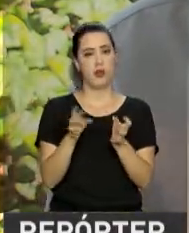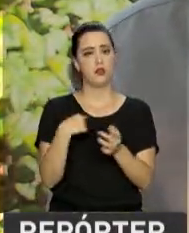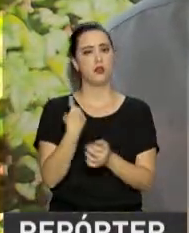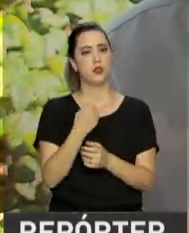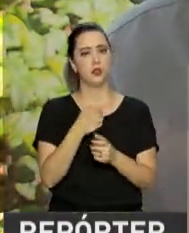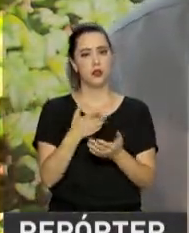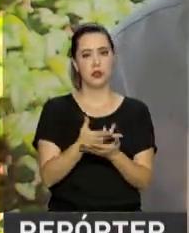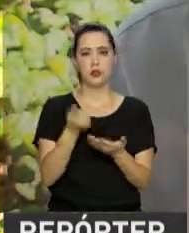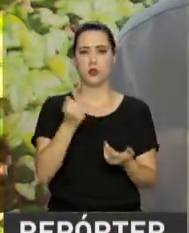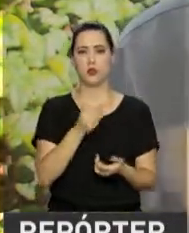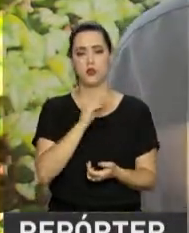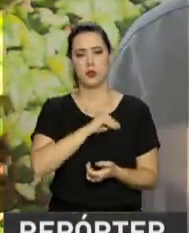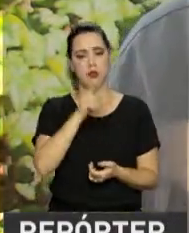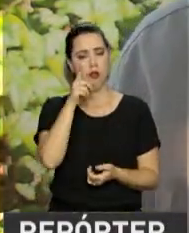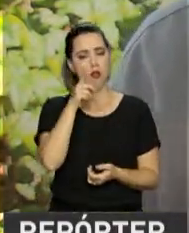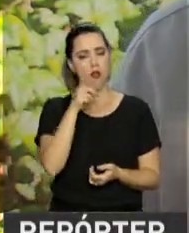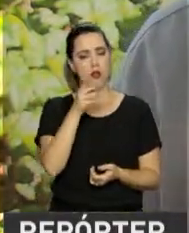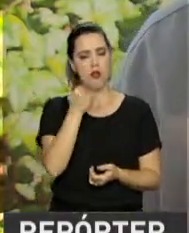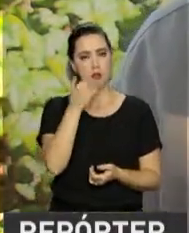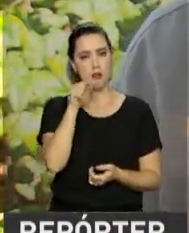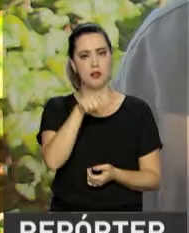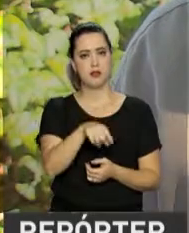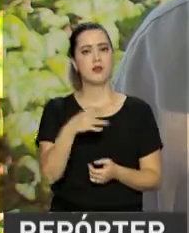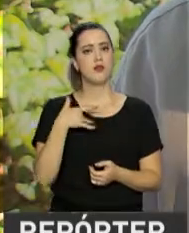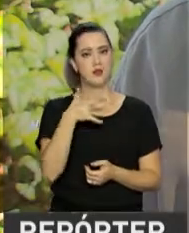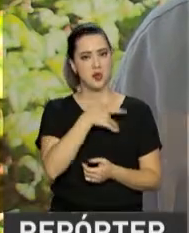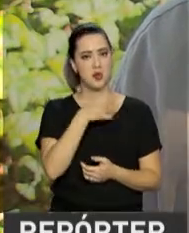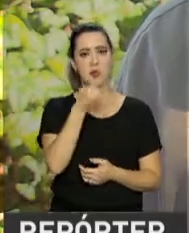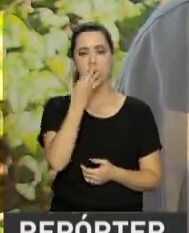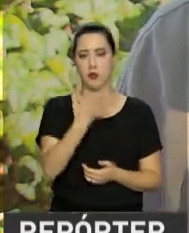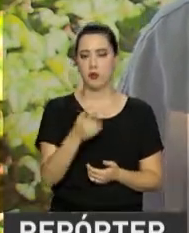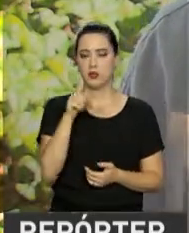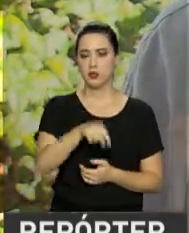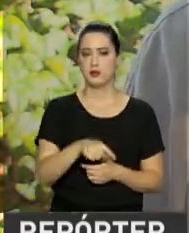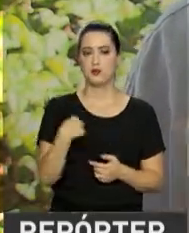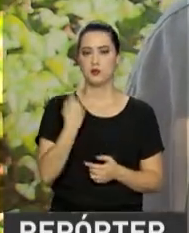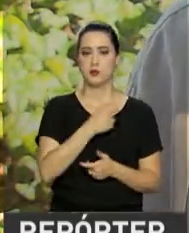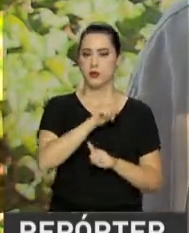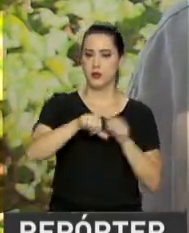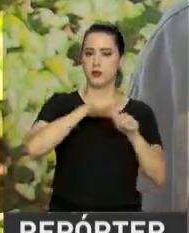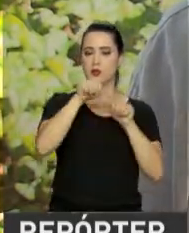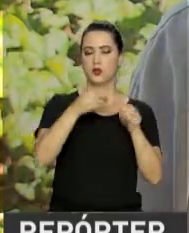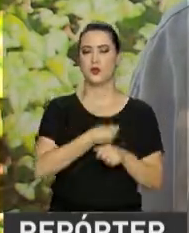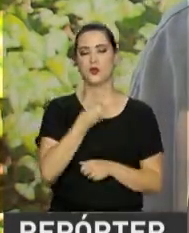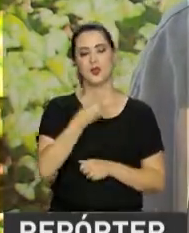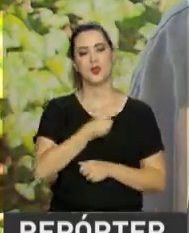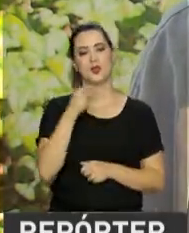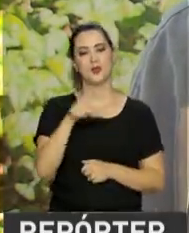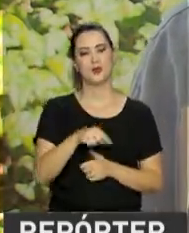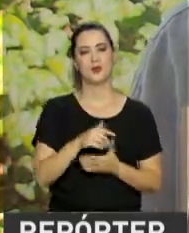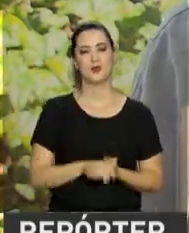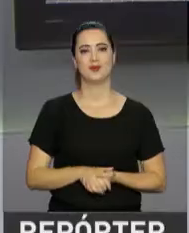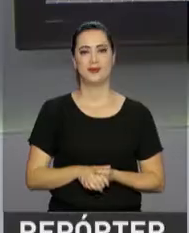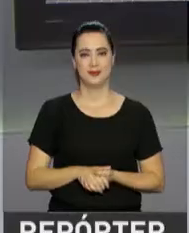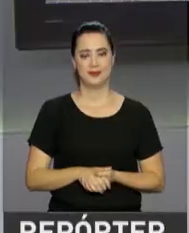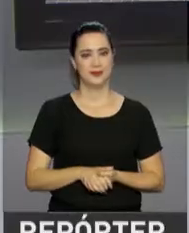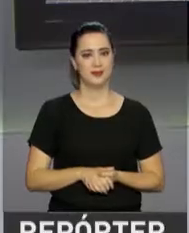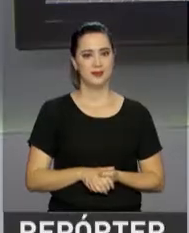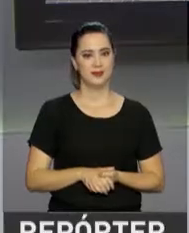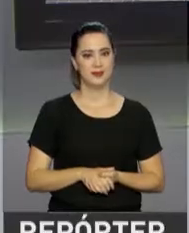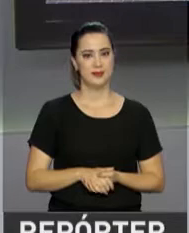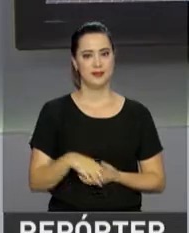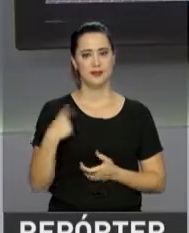alimentação saudável daqui de dentro ea gente mudou muito a nossa vida essa coisa que